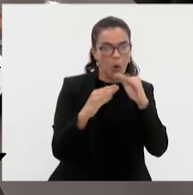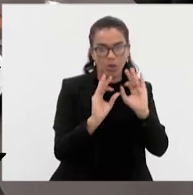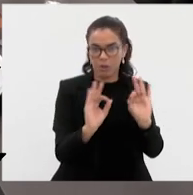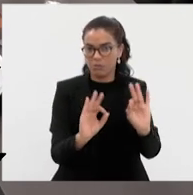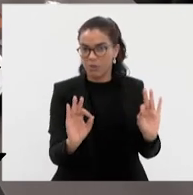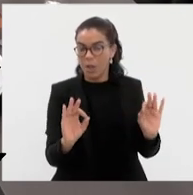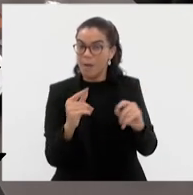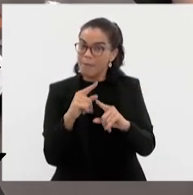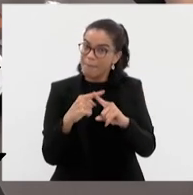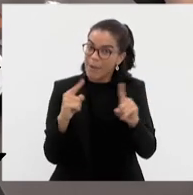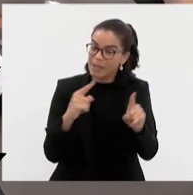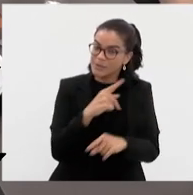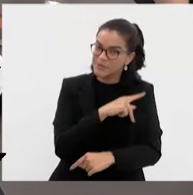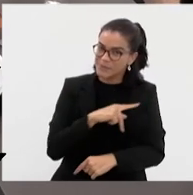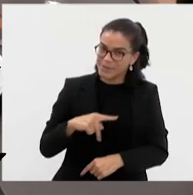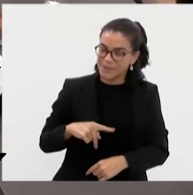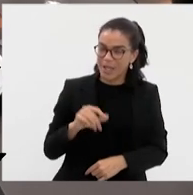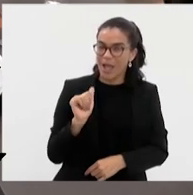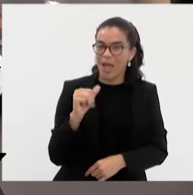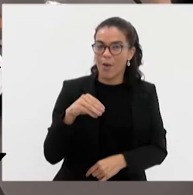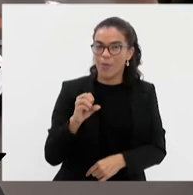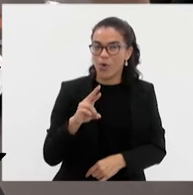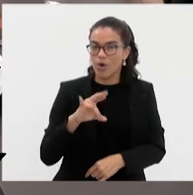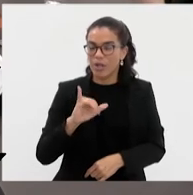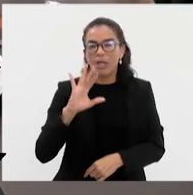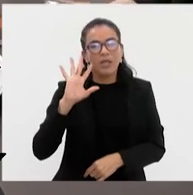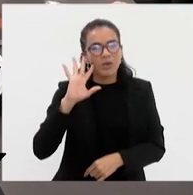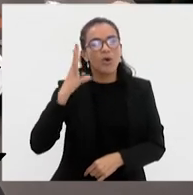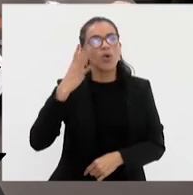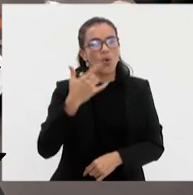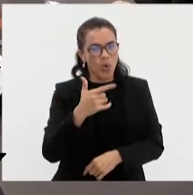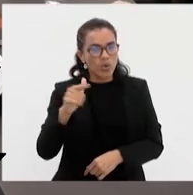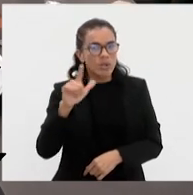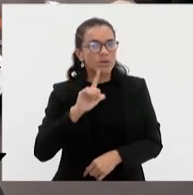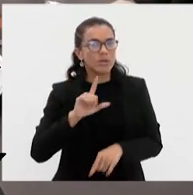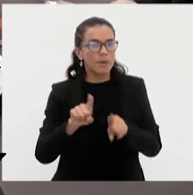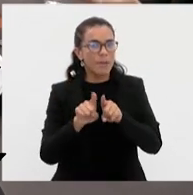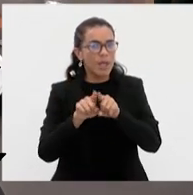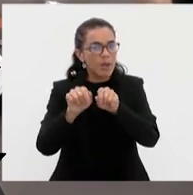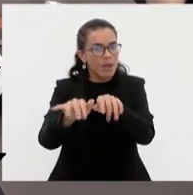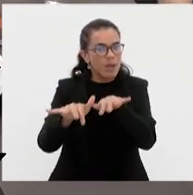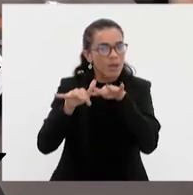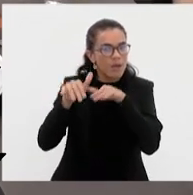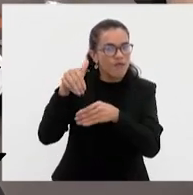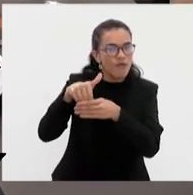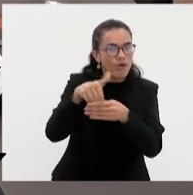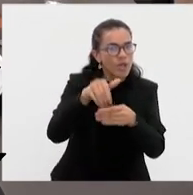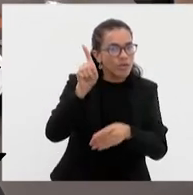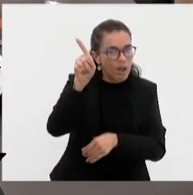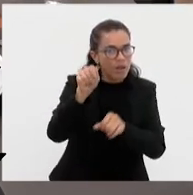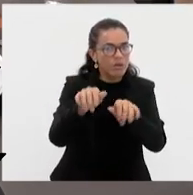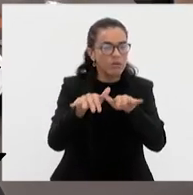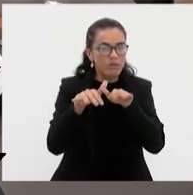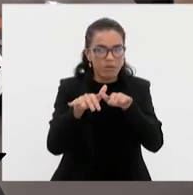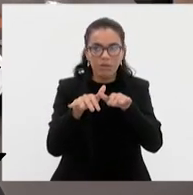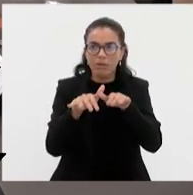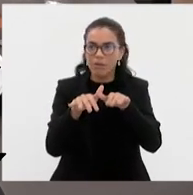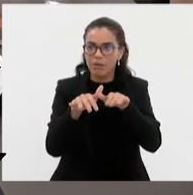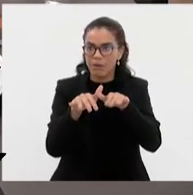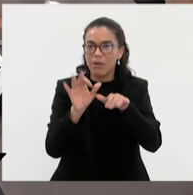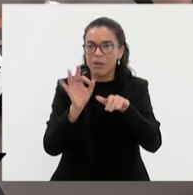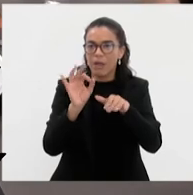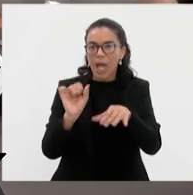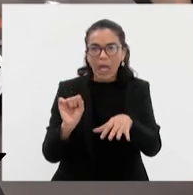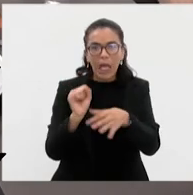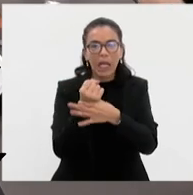o presidente Amorim fez uma outra solução também, isso vai ser emendado no plenário. É porque o presidente... Agora, esse você está querendo já garantir